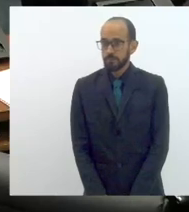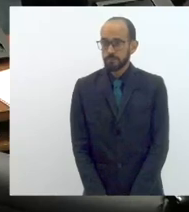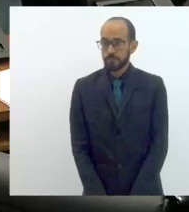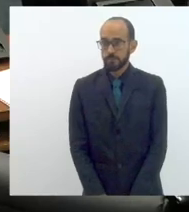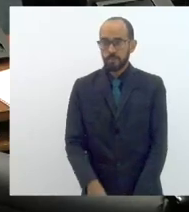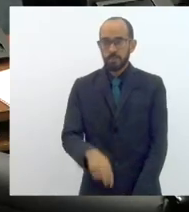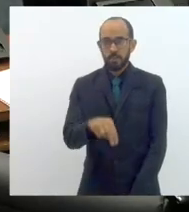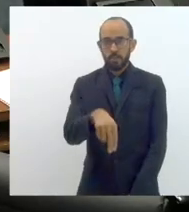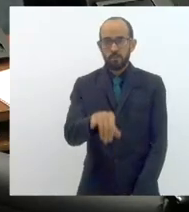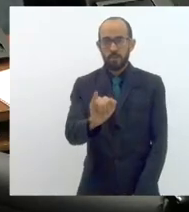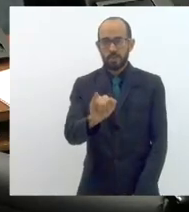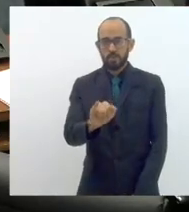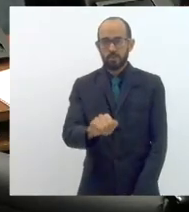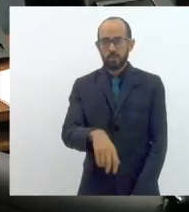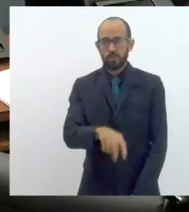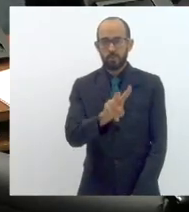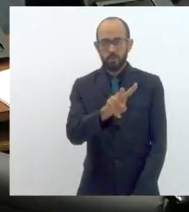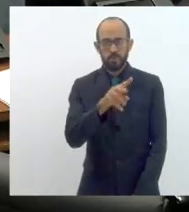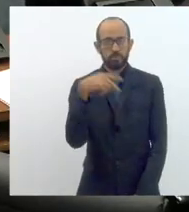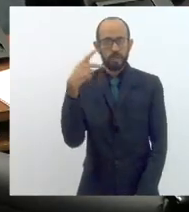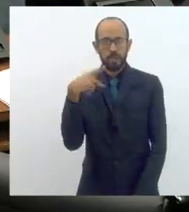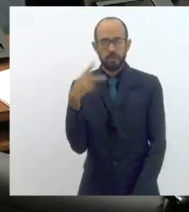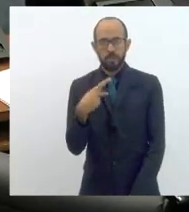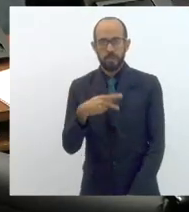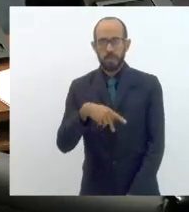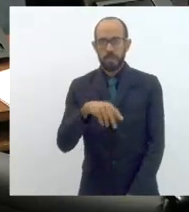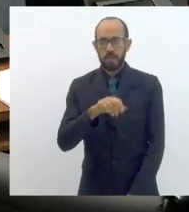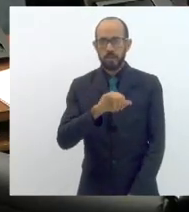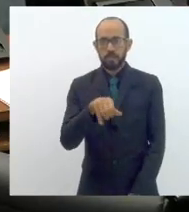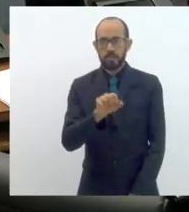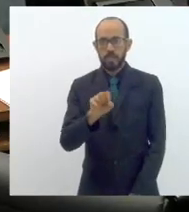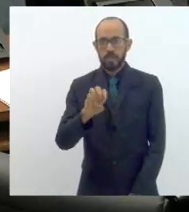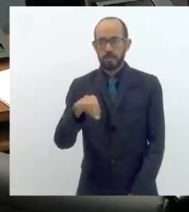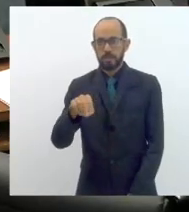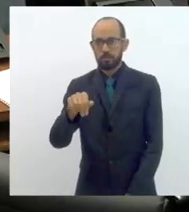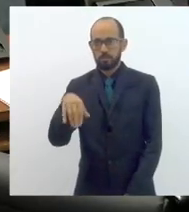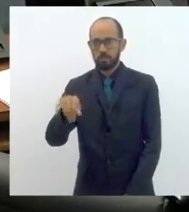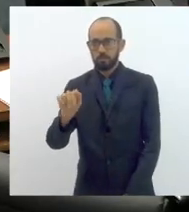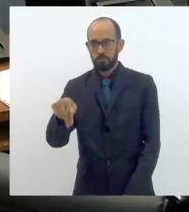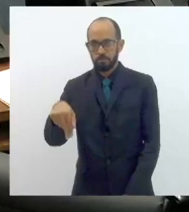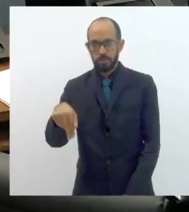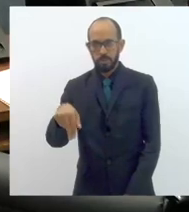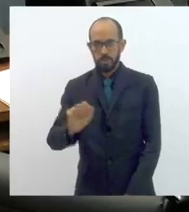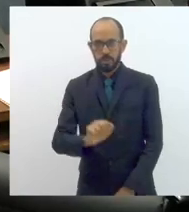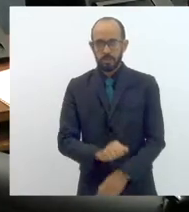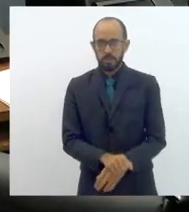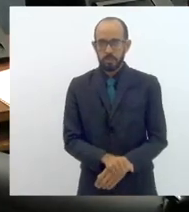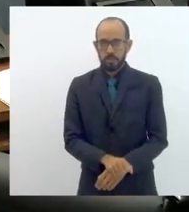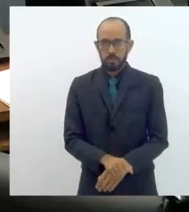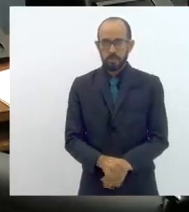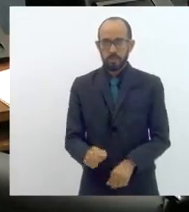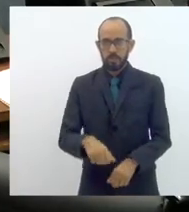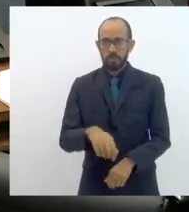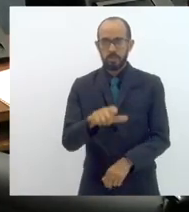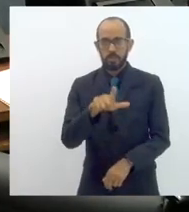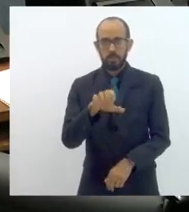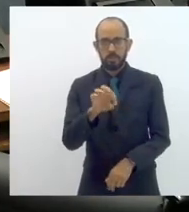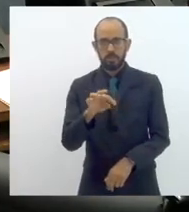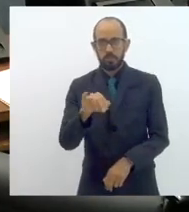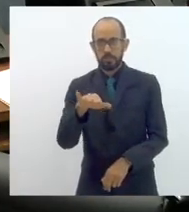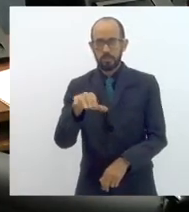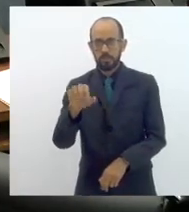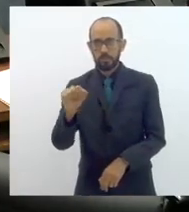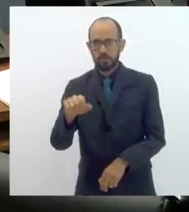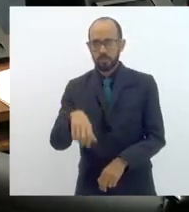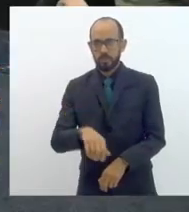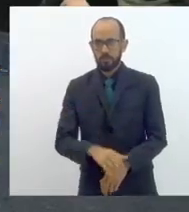Nova Iguaçu, dois parlamentares, Jasmin Valéria Gerolimite dos Santos e Letícia dos